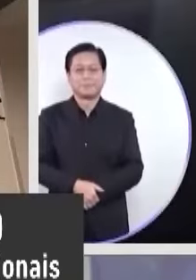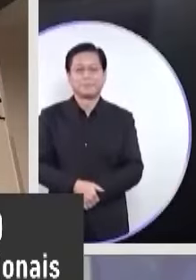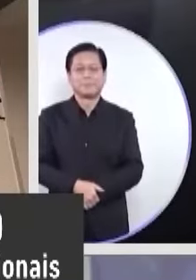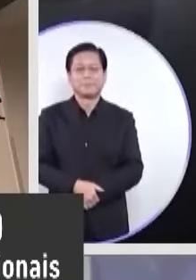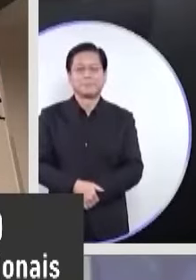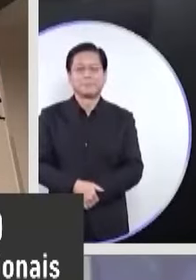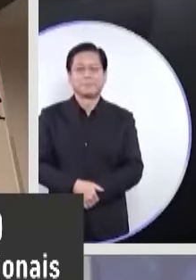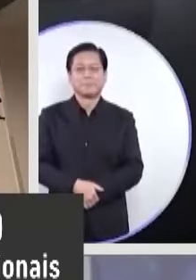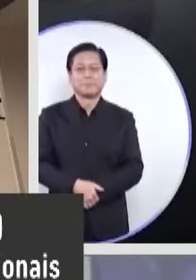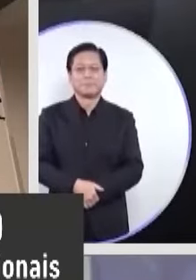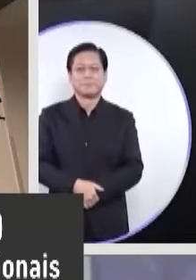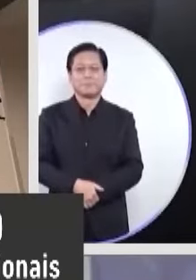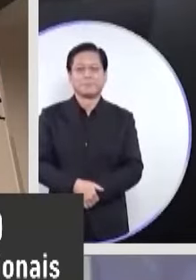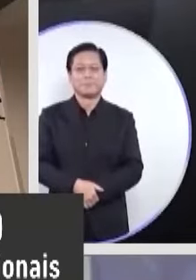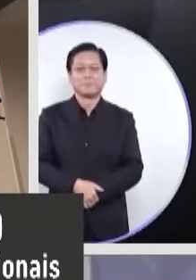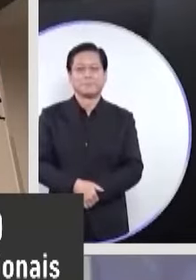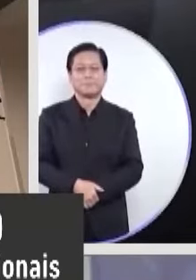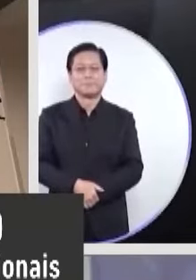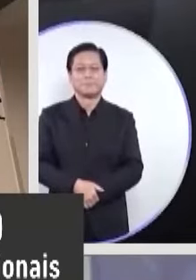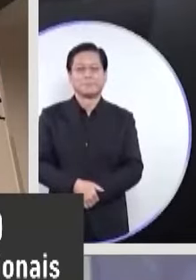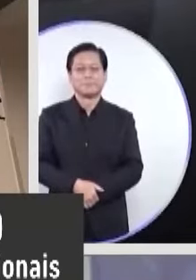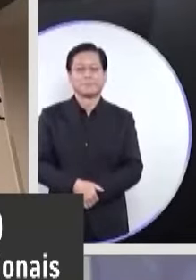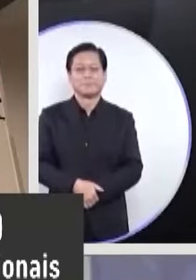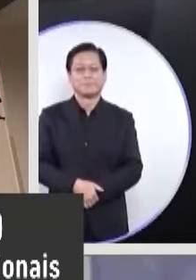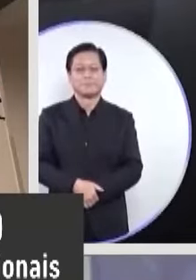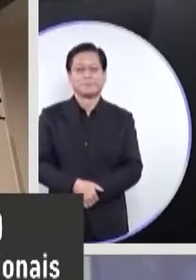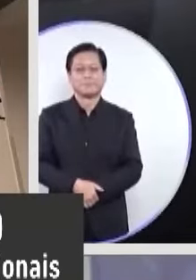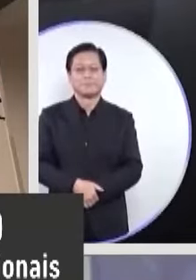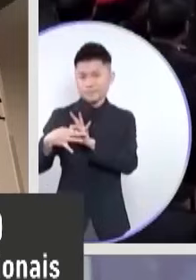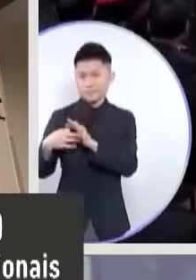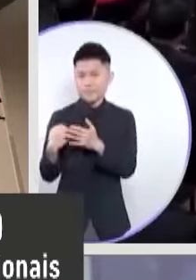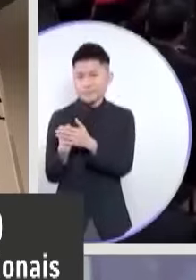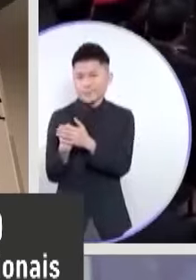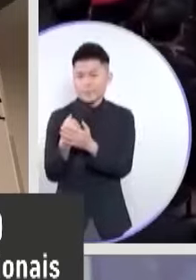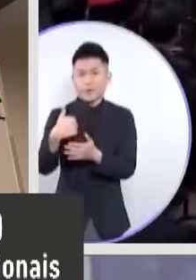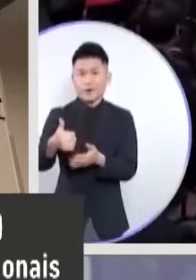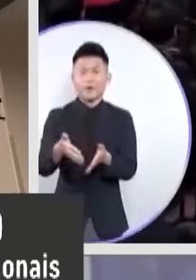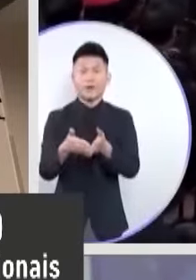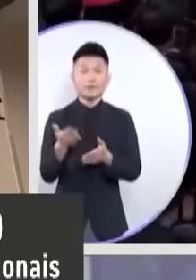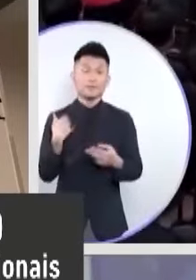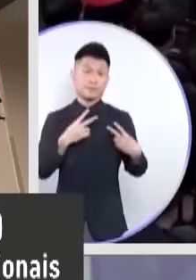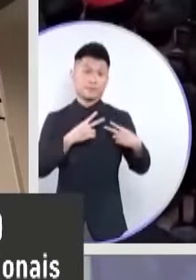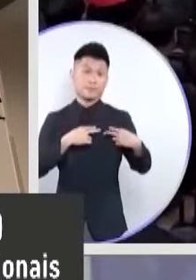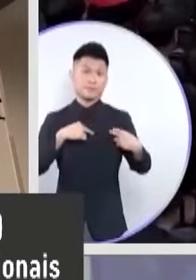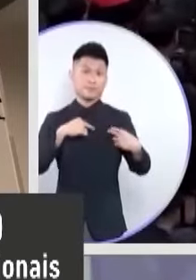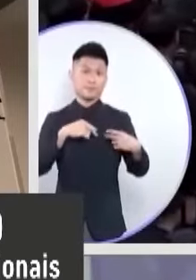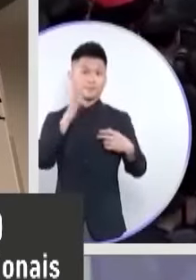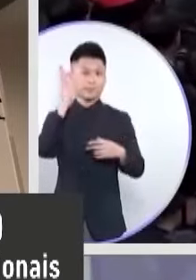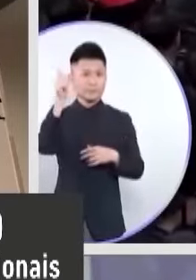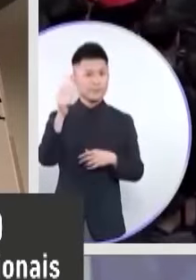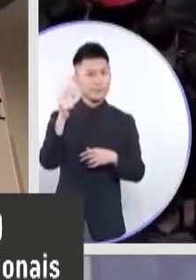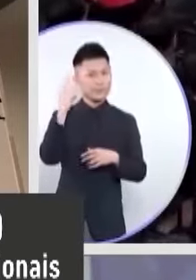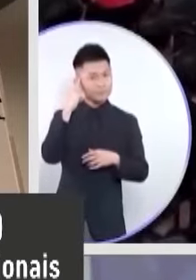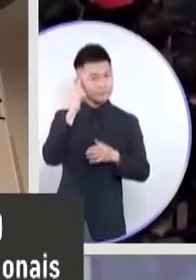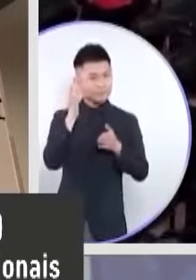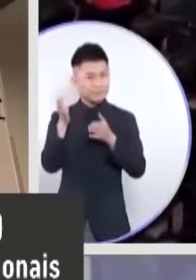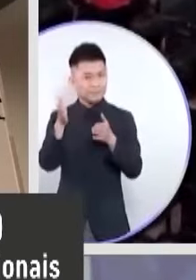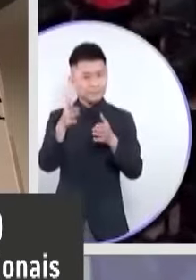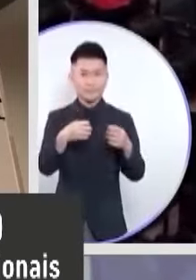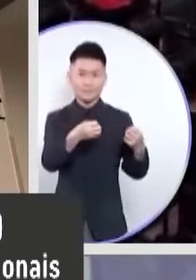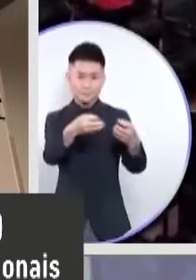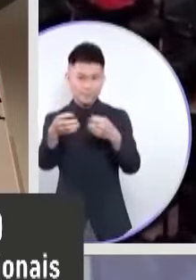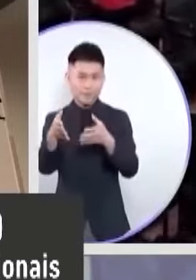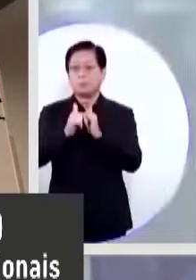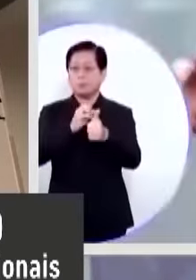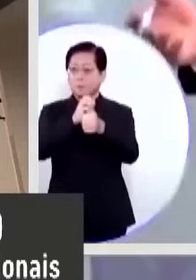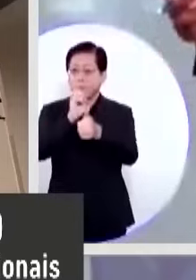retórica pelo menos até o final do ano eh e se os Estados Unidos não tomar Nenhuma medida do ponto de vista de